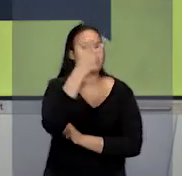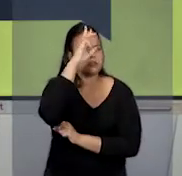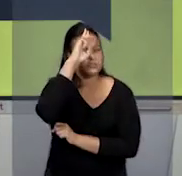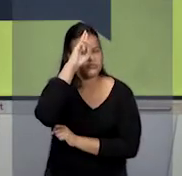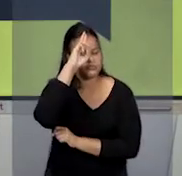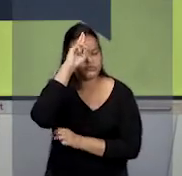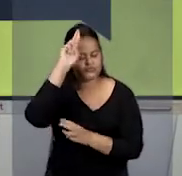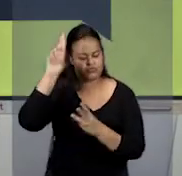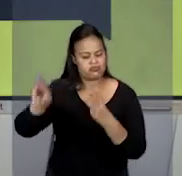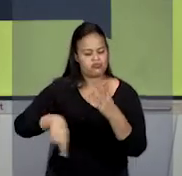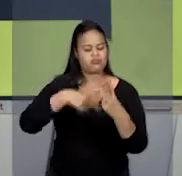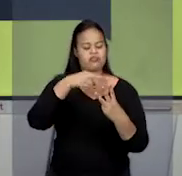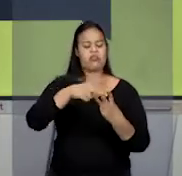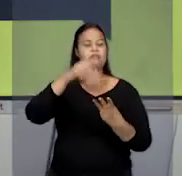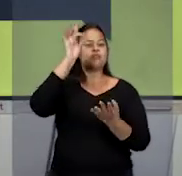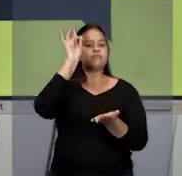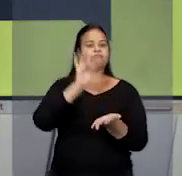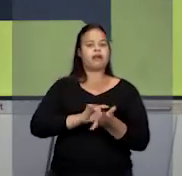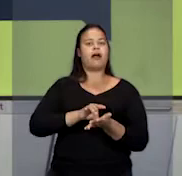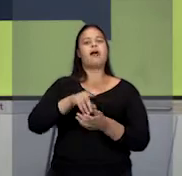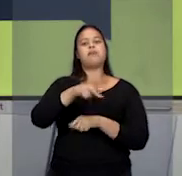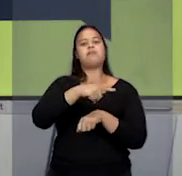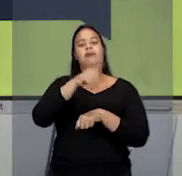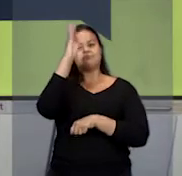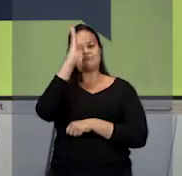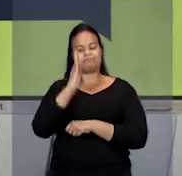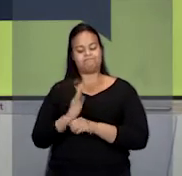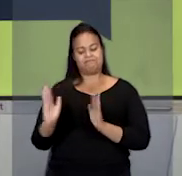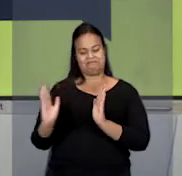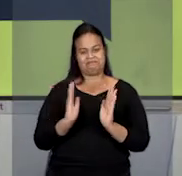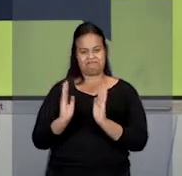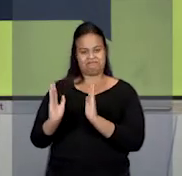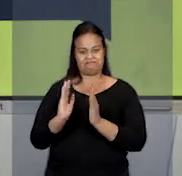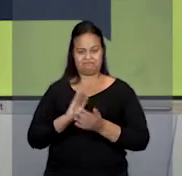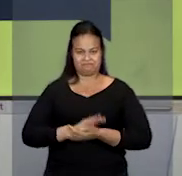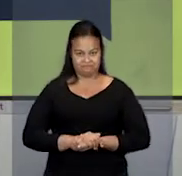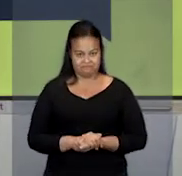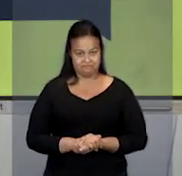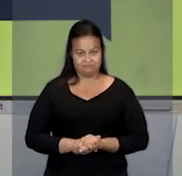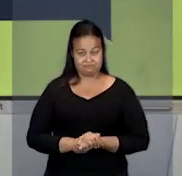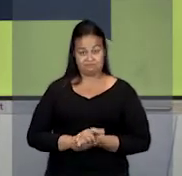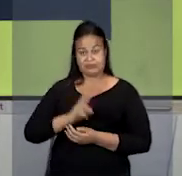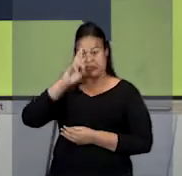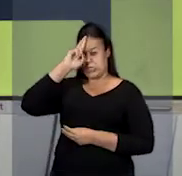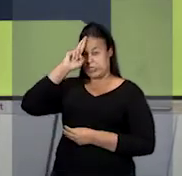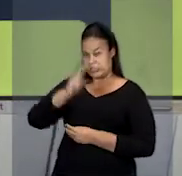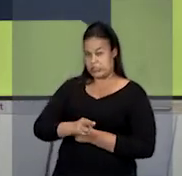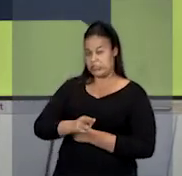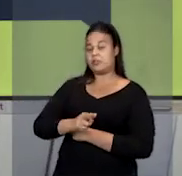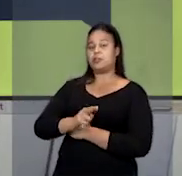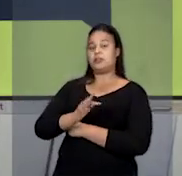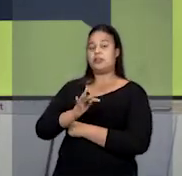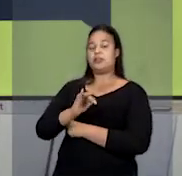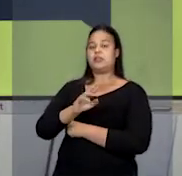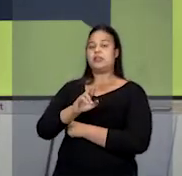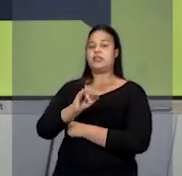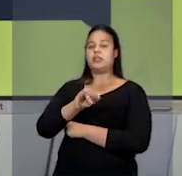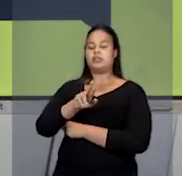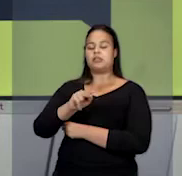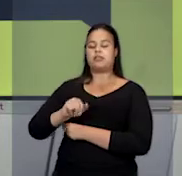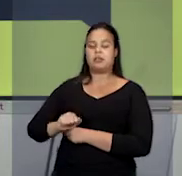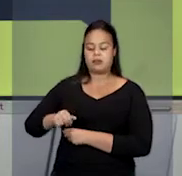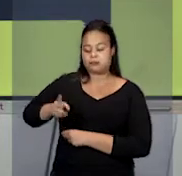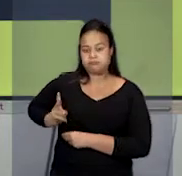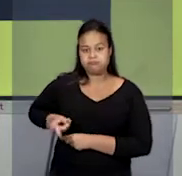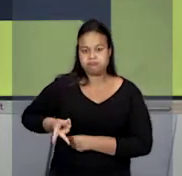representantes oficiais do Brasil naquele tempo. Então, a primeira é a regência trina permanente.